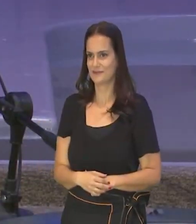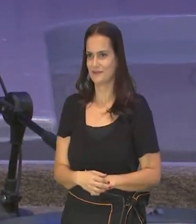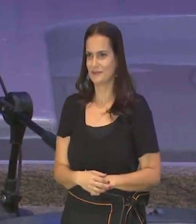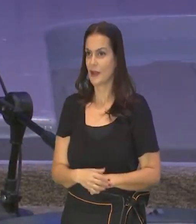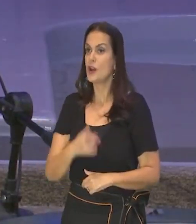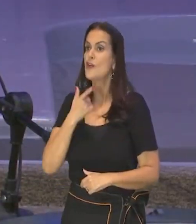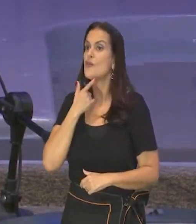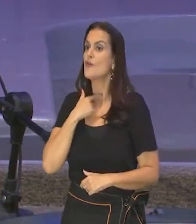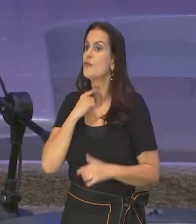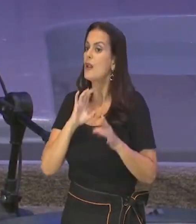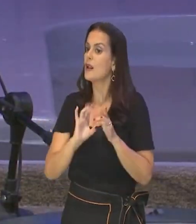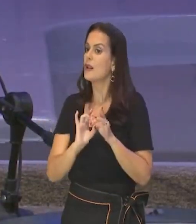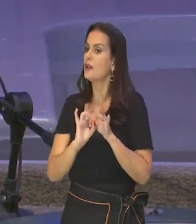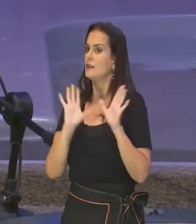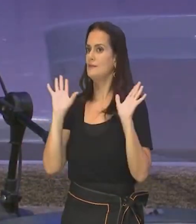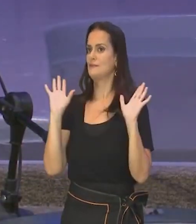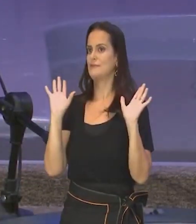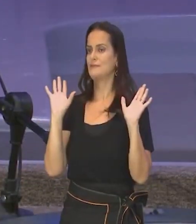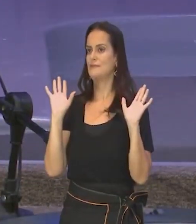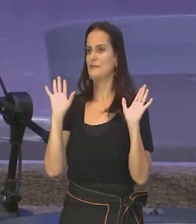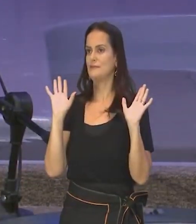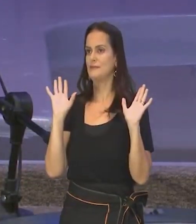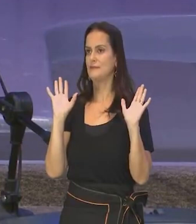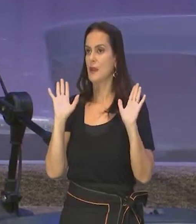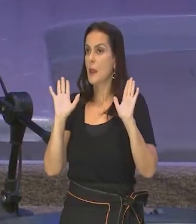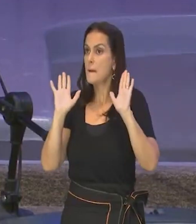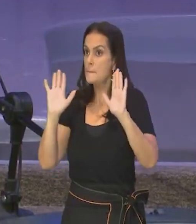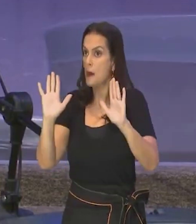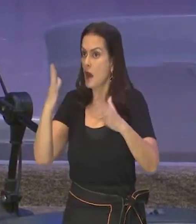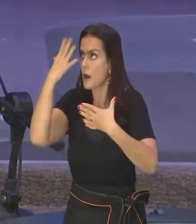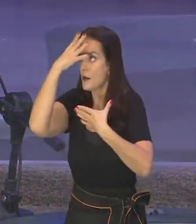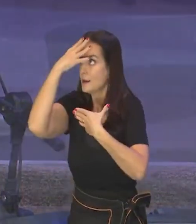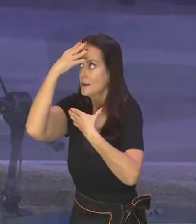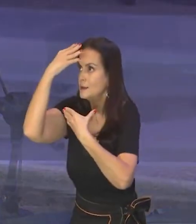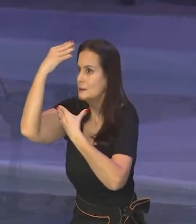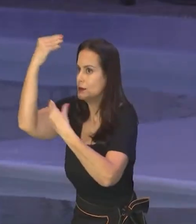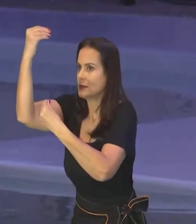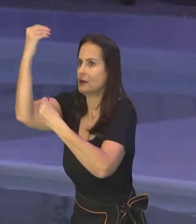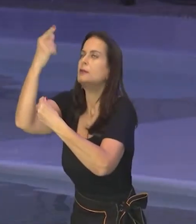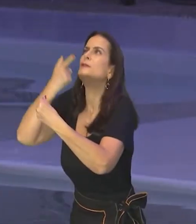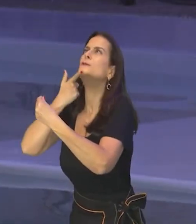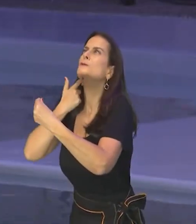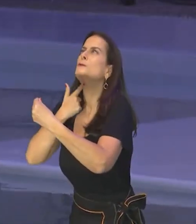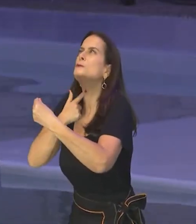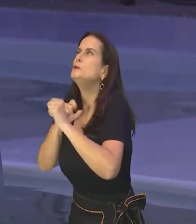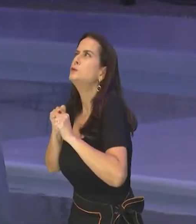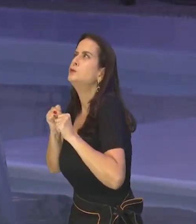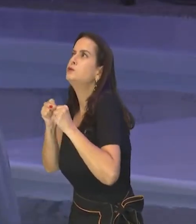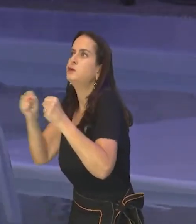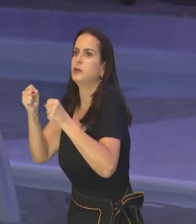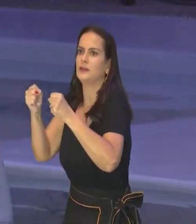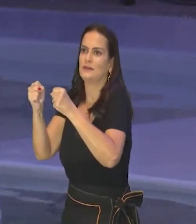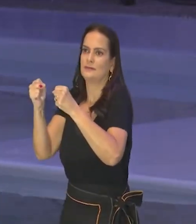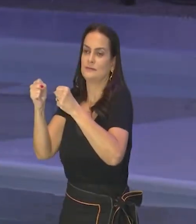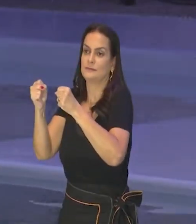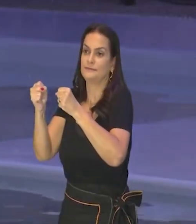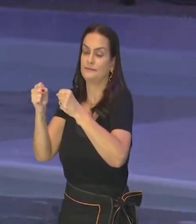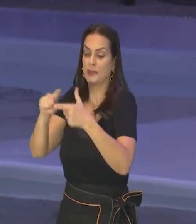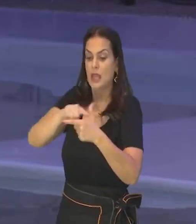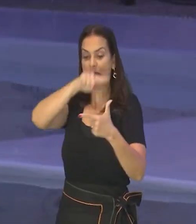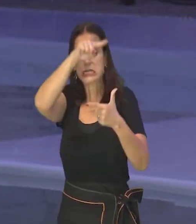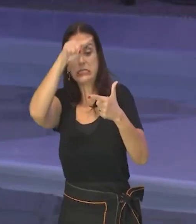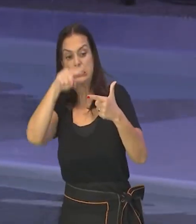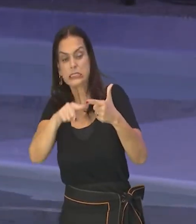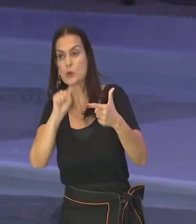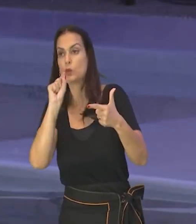Livre escolha, mas com fé, com desejo, com espontaneidade. A segunda coisa que eu